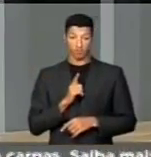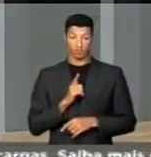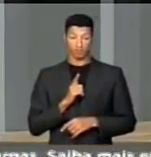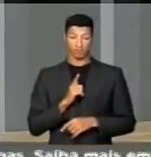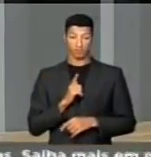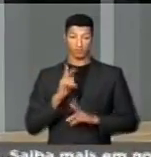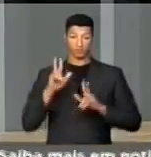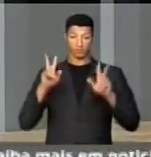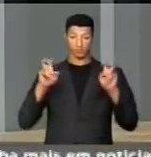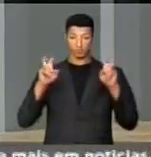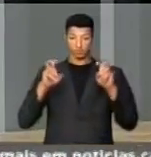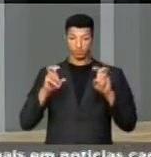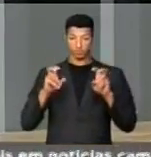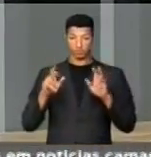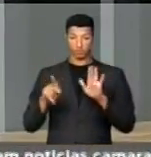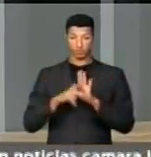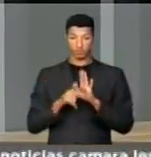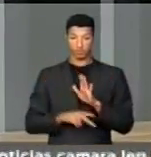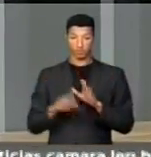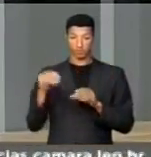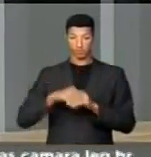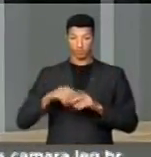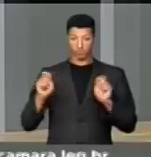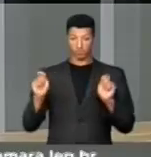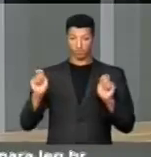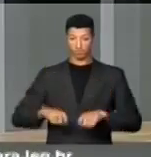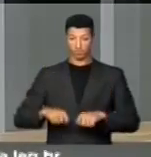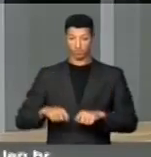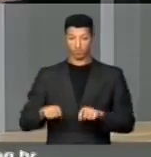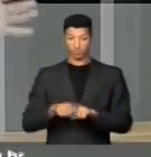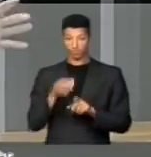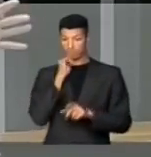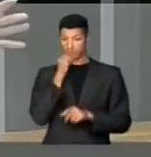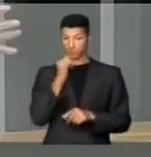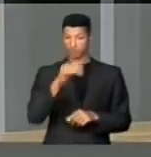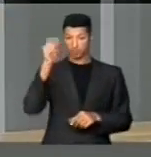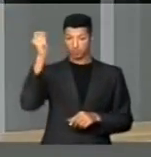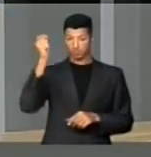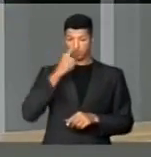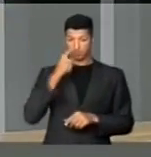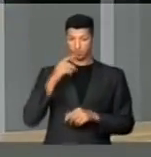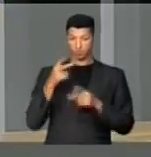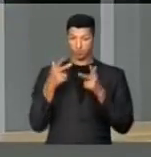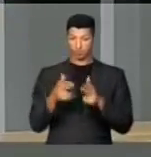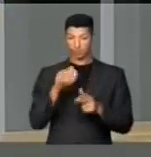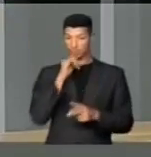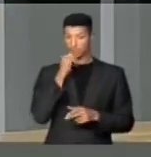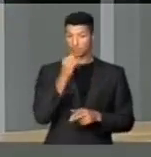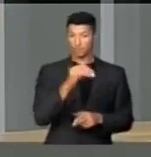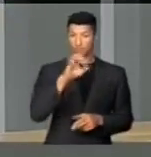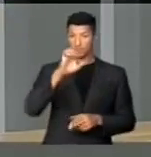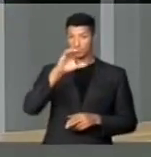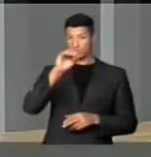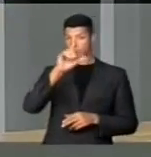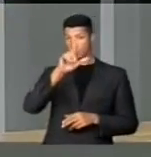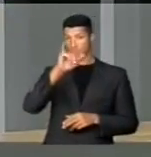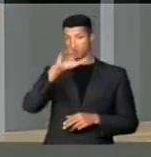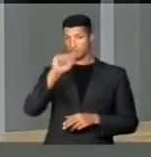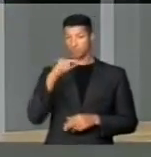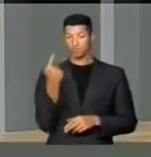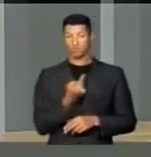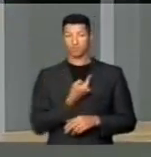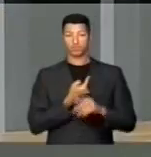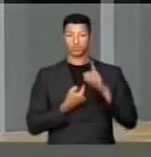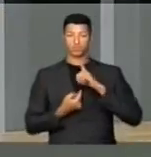na questão, dentro das possibilidades da energia solar como na energia eólica, nós